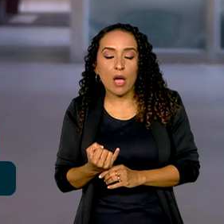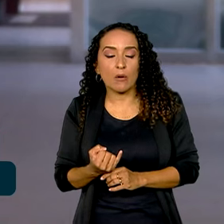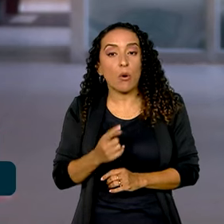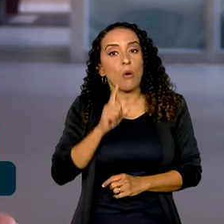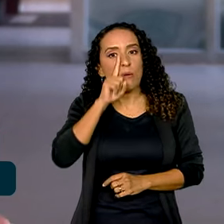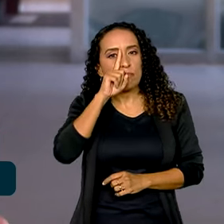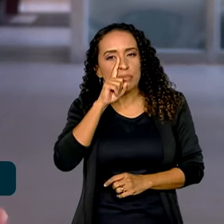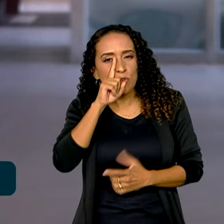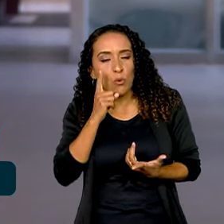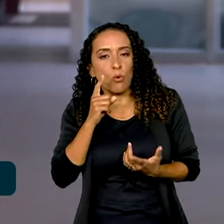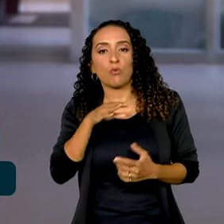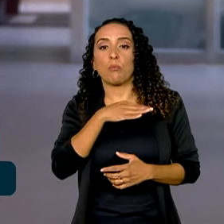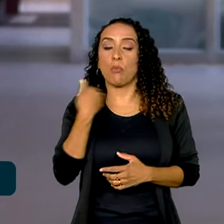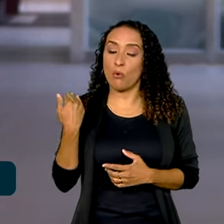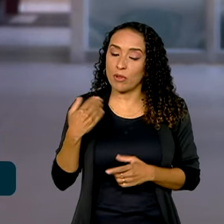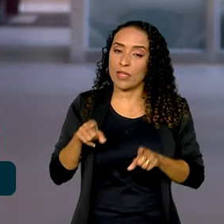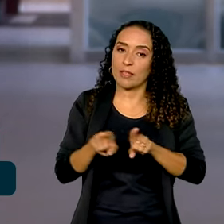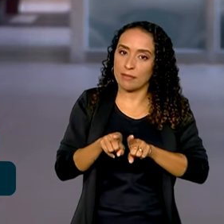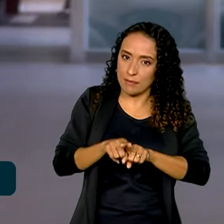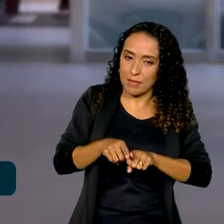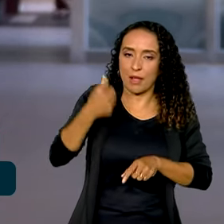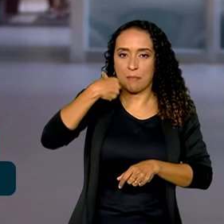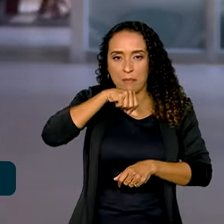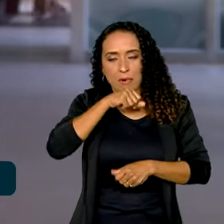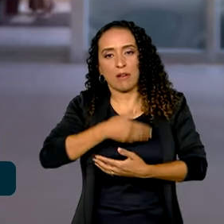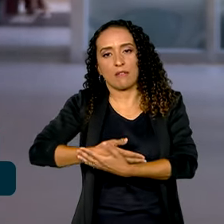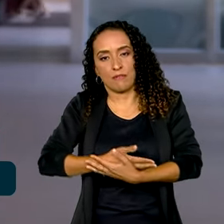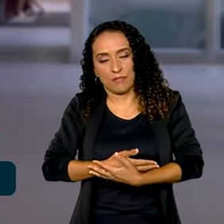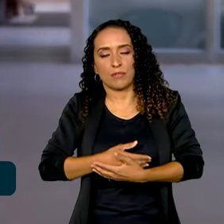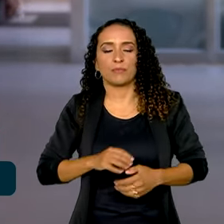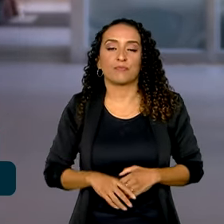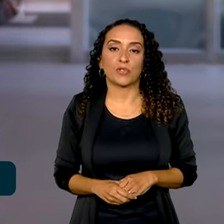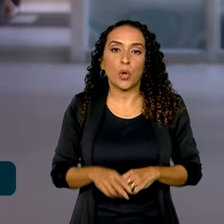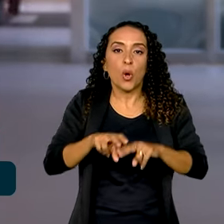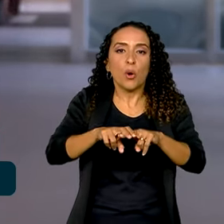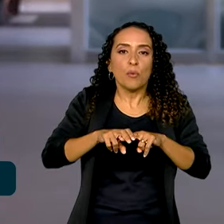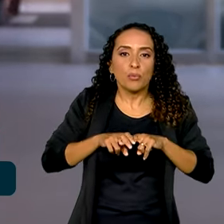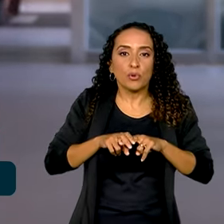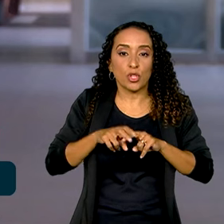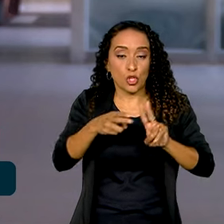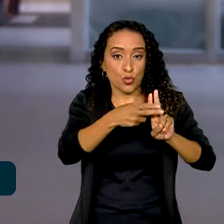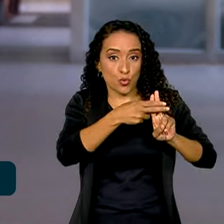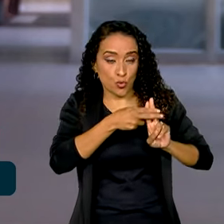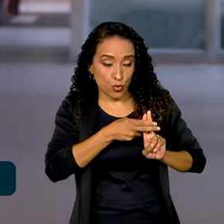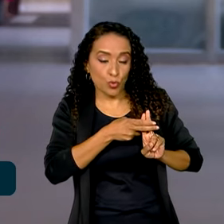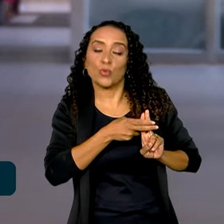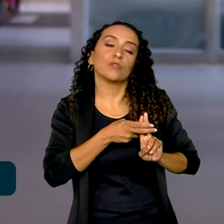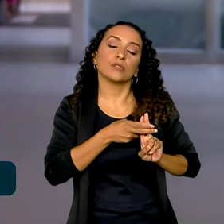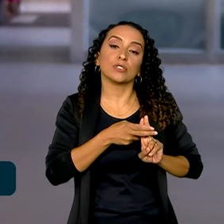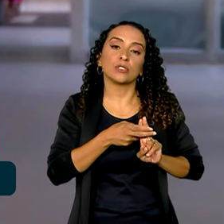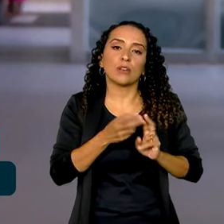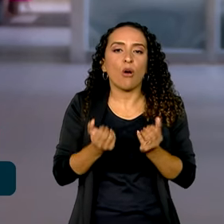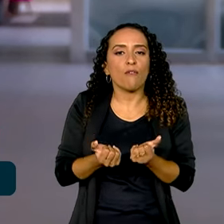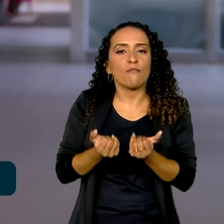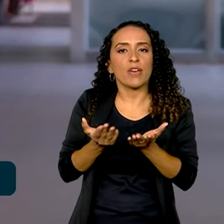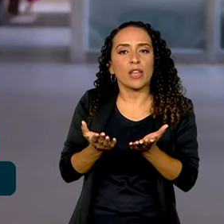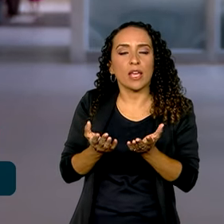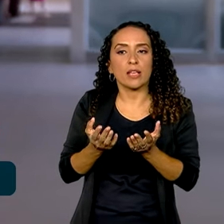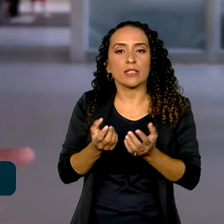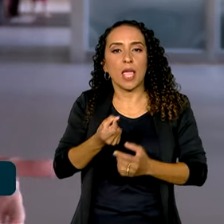mortalidade materna e infantil também é maior é por isso que o Sistema Único de Saúde oferece